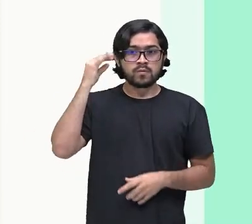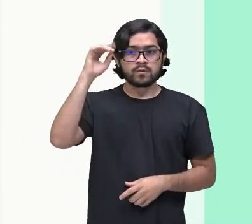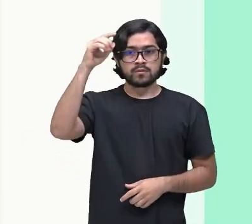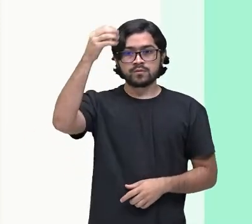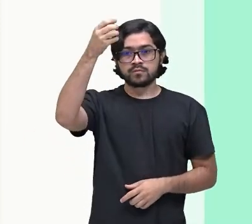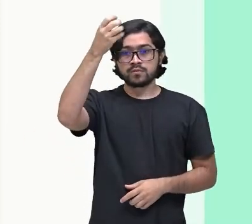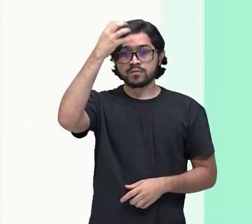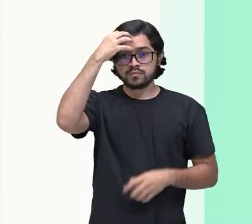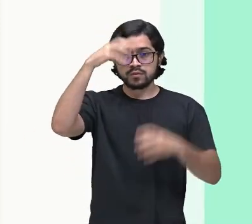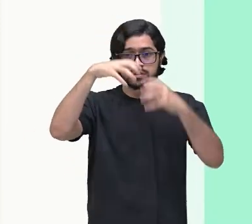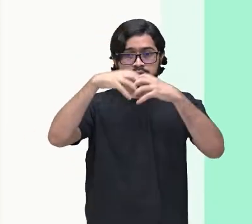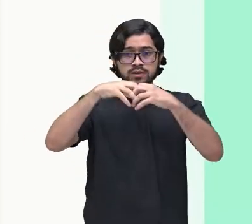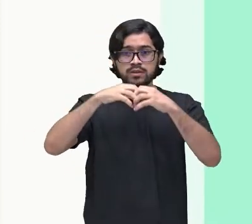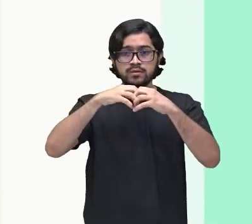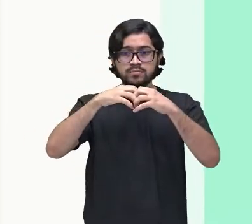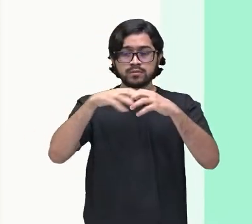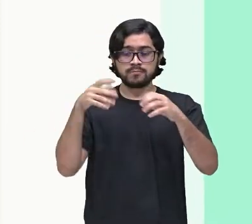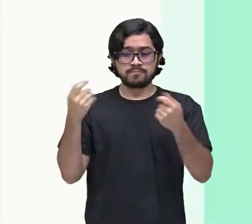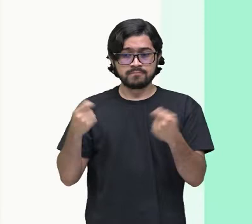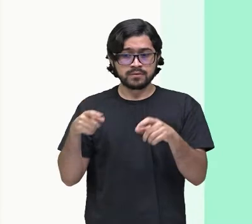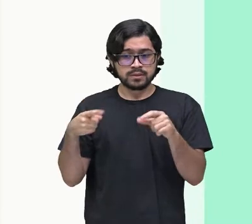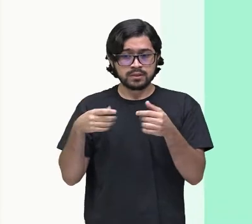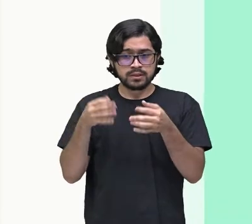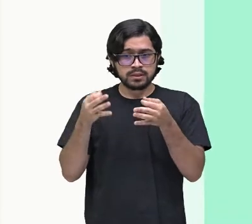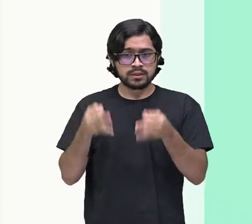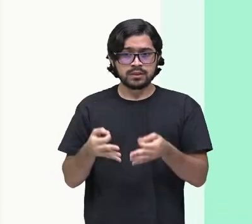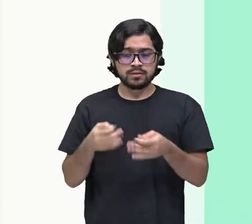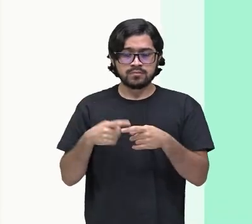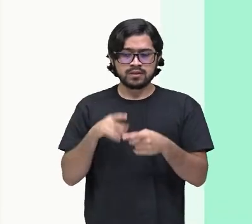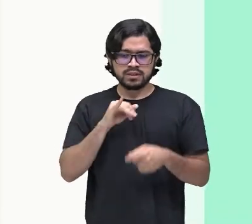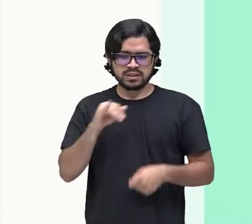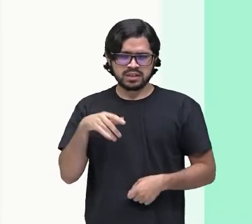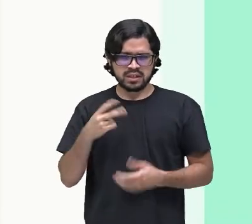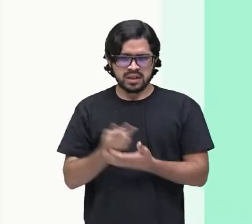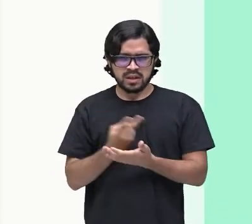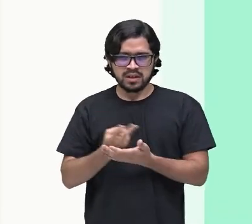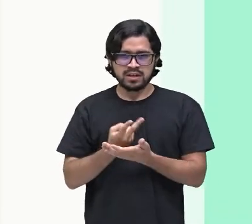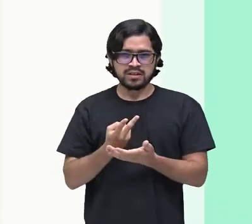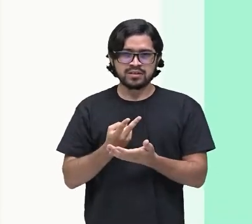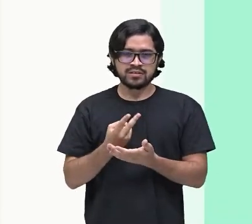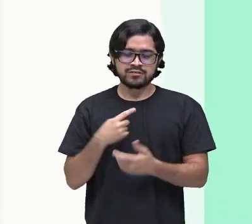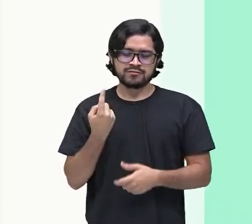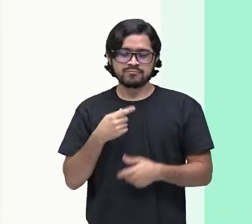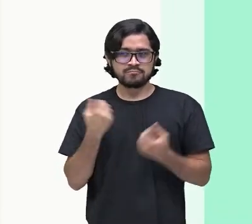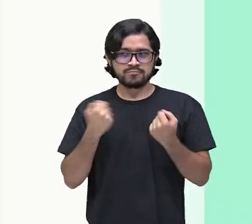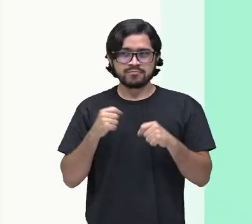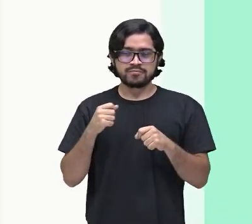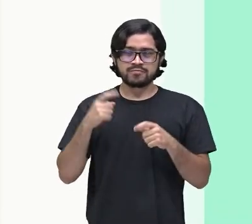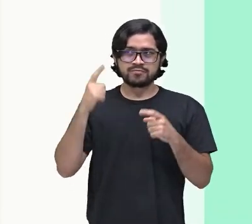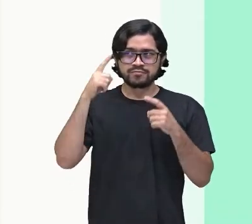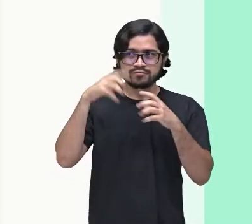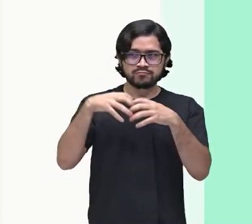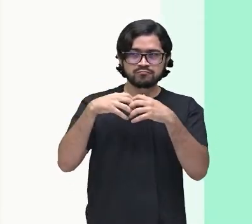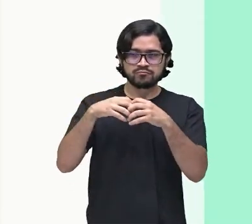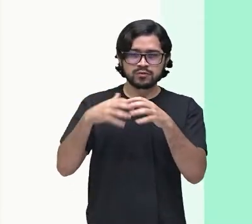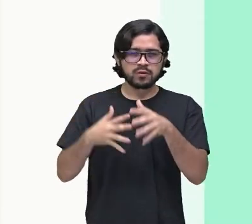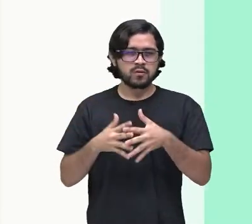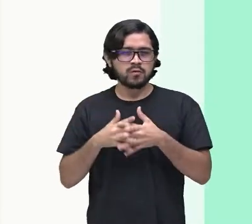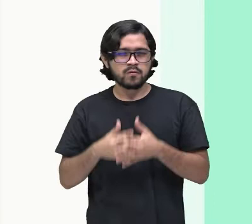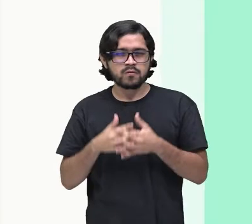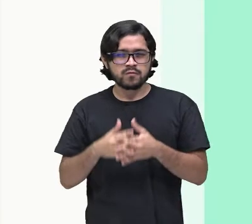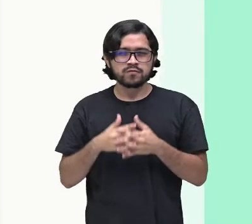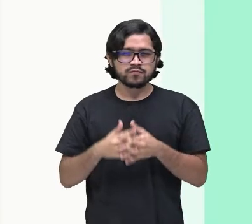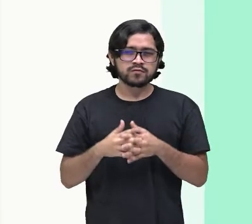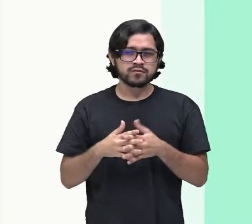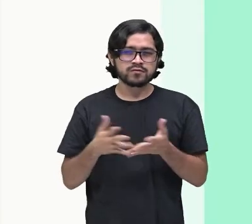alguma coisa errada, com essas informações vai fazer com que a gente fique mal, que a gente sinta